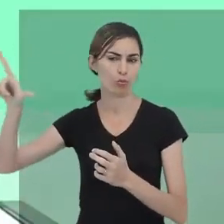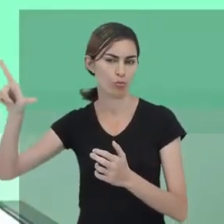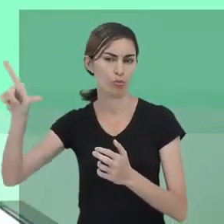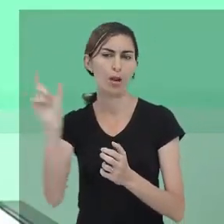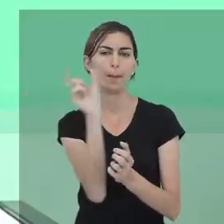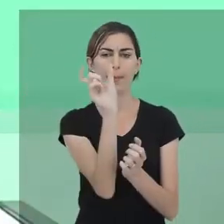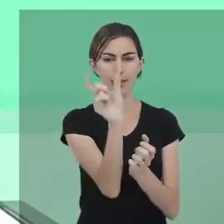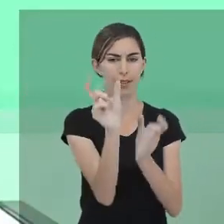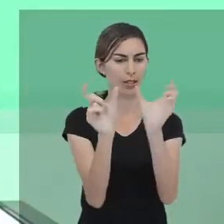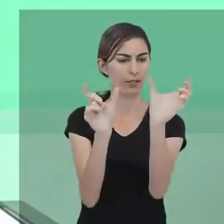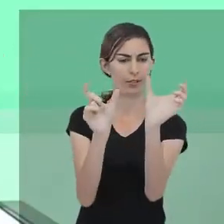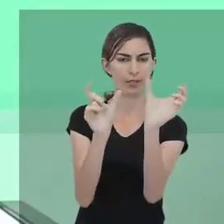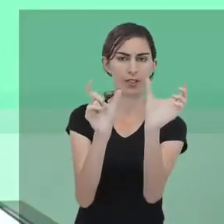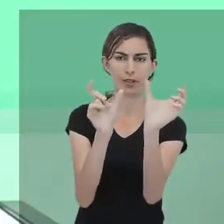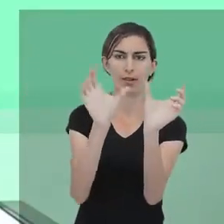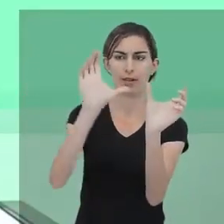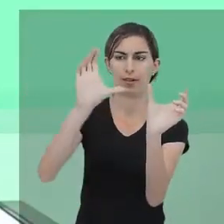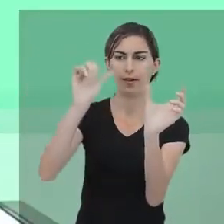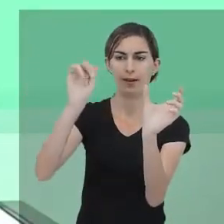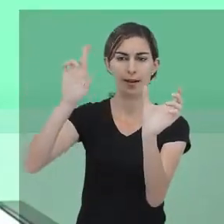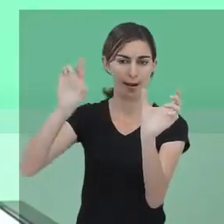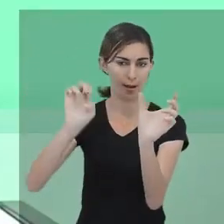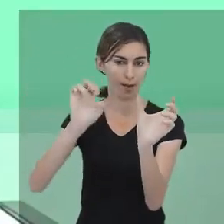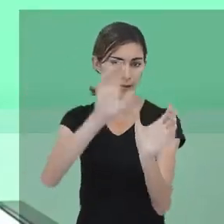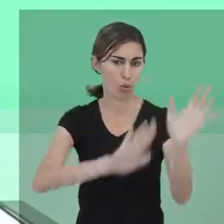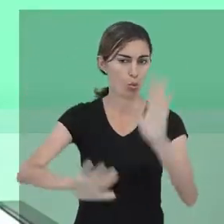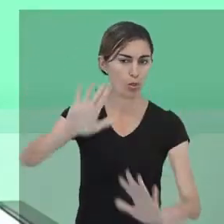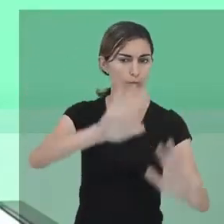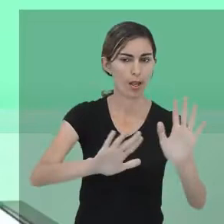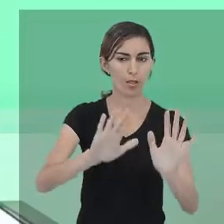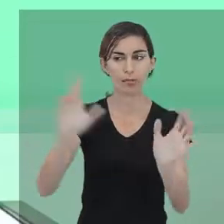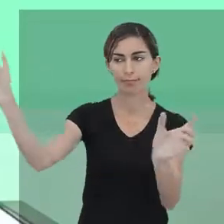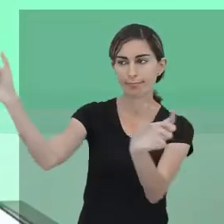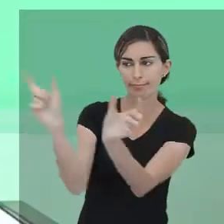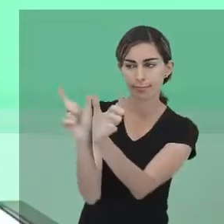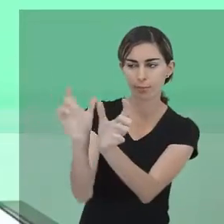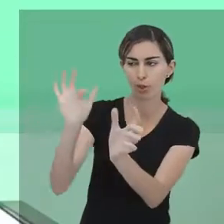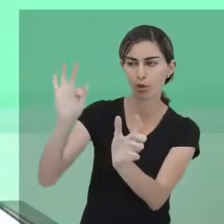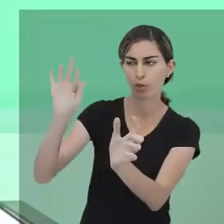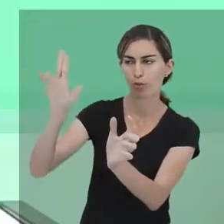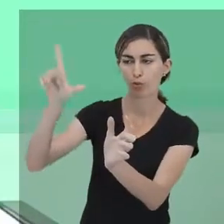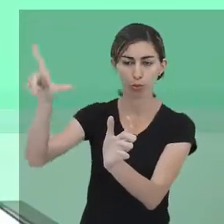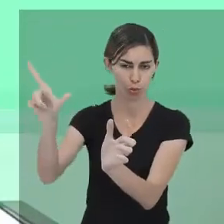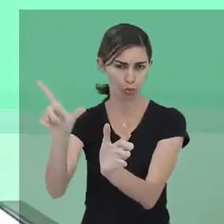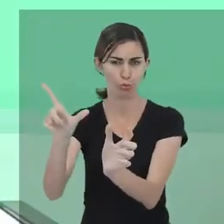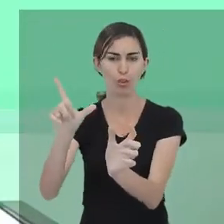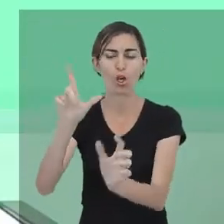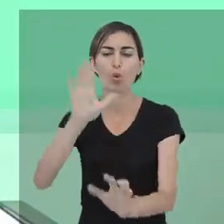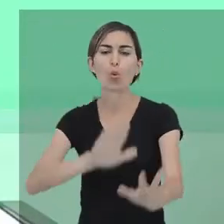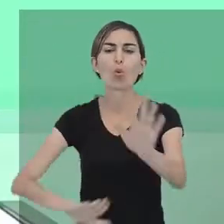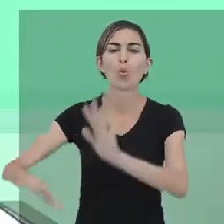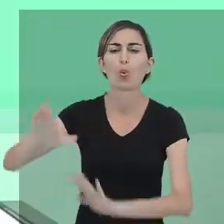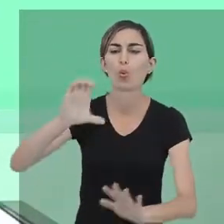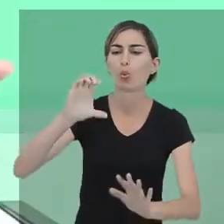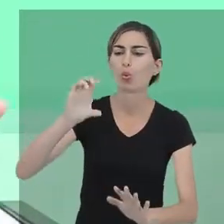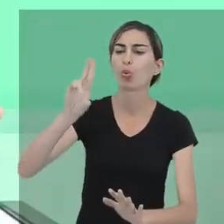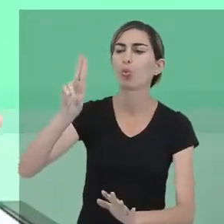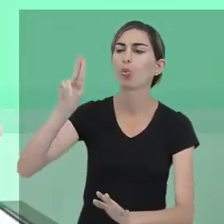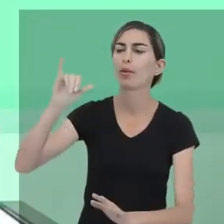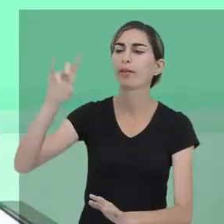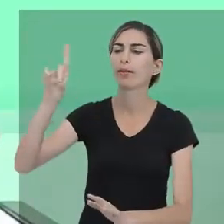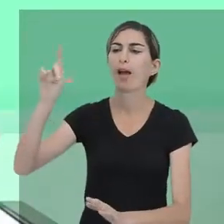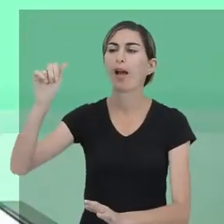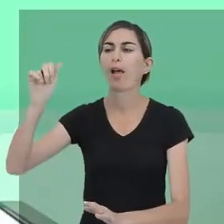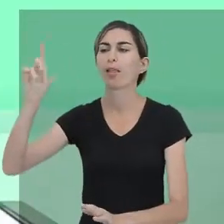palavra care, que quer dizer cuidado. E quando a gente põe careful, uma palavra só,